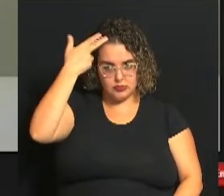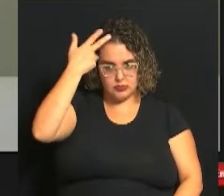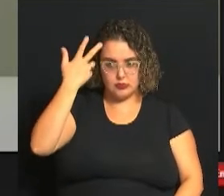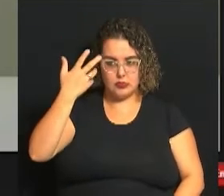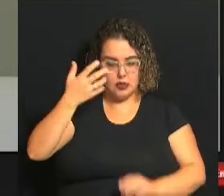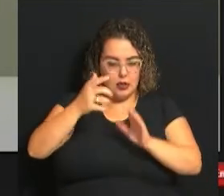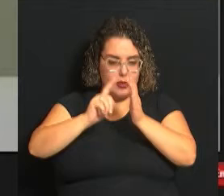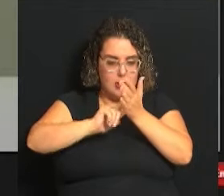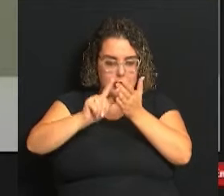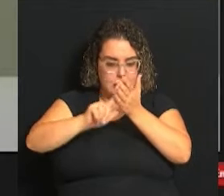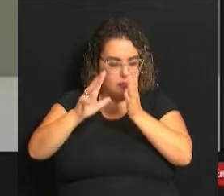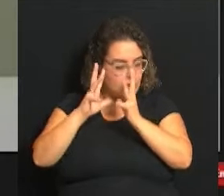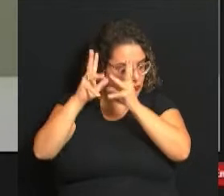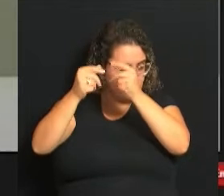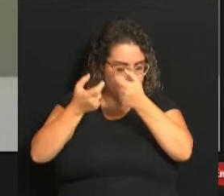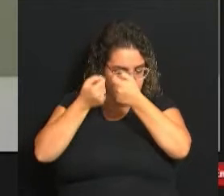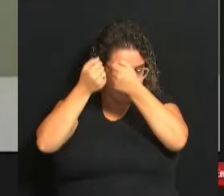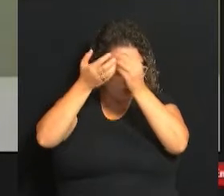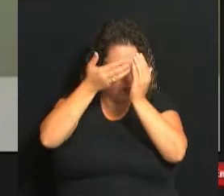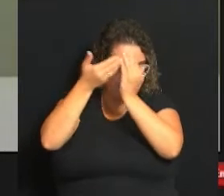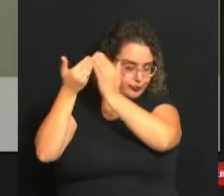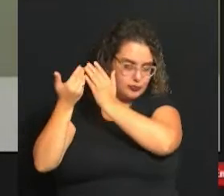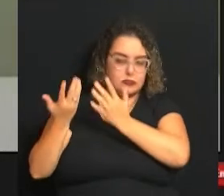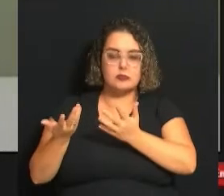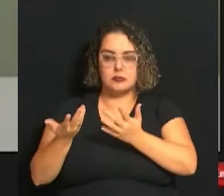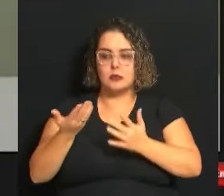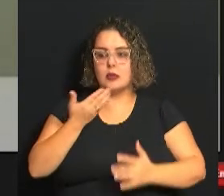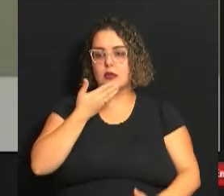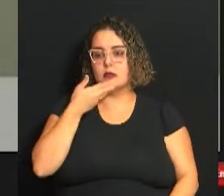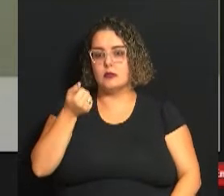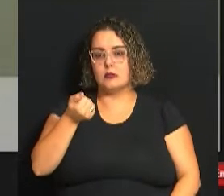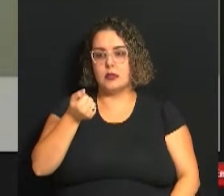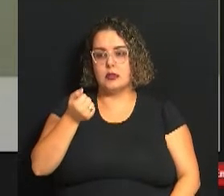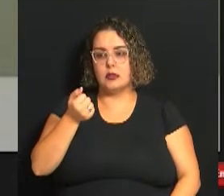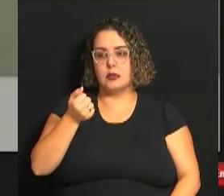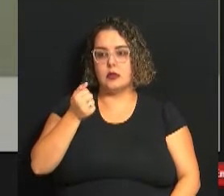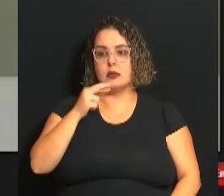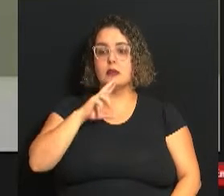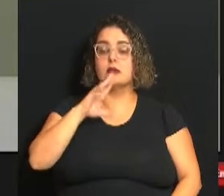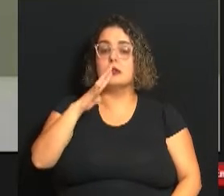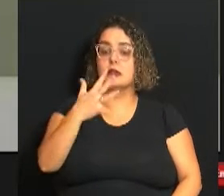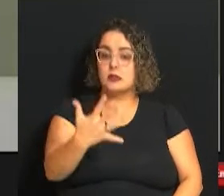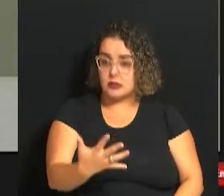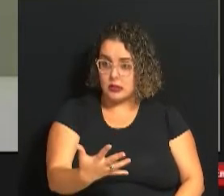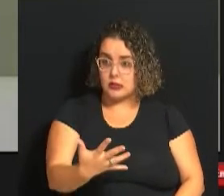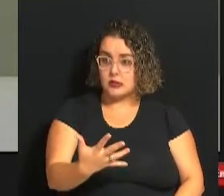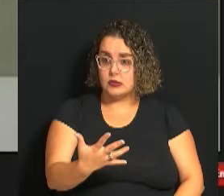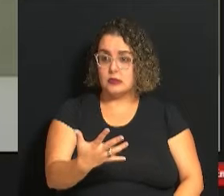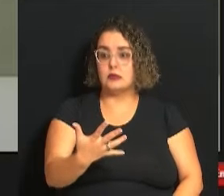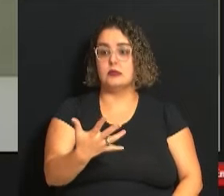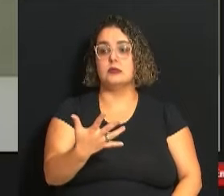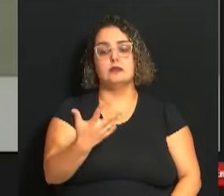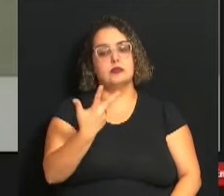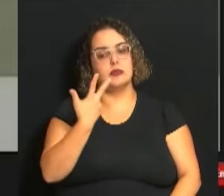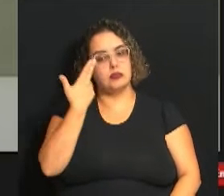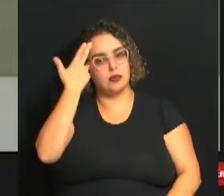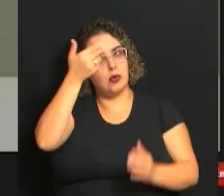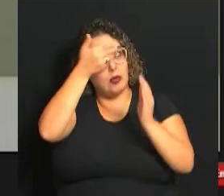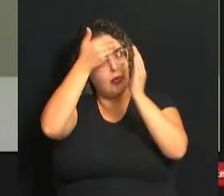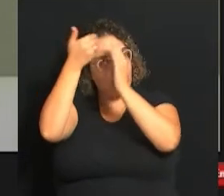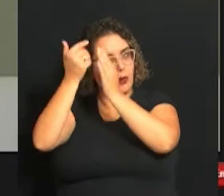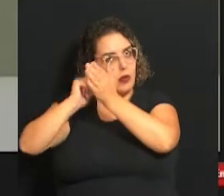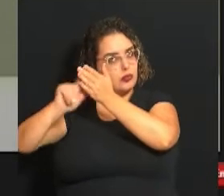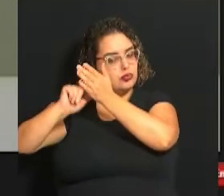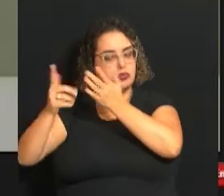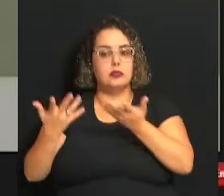completamente. Os melhores resultados são aqueles que são passíveis de ressecção total. O grande